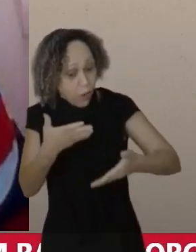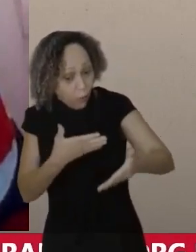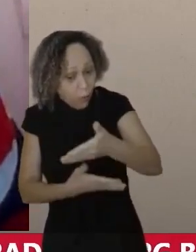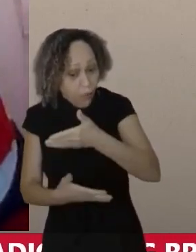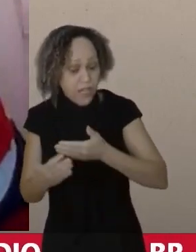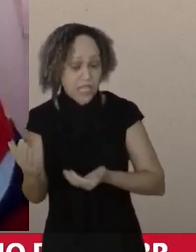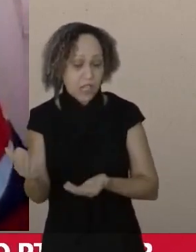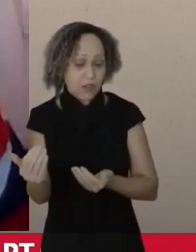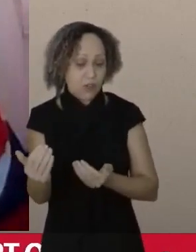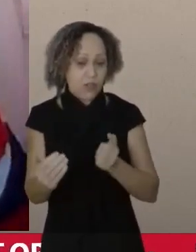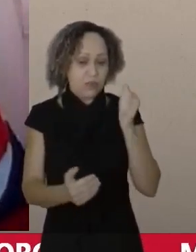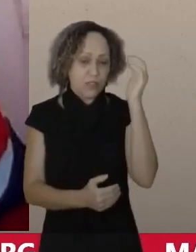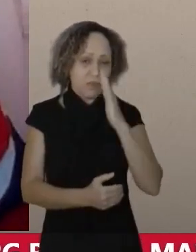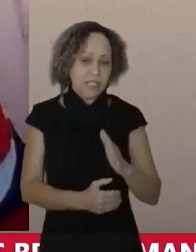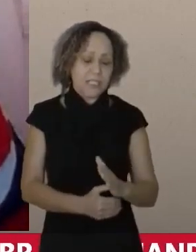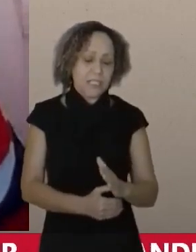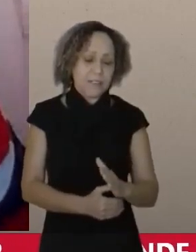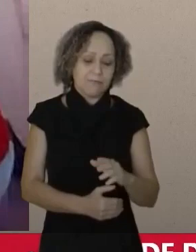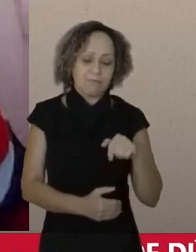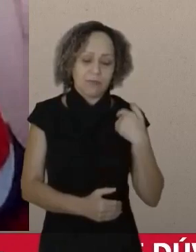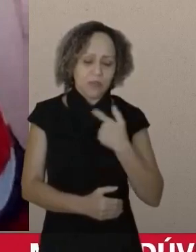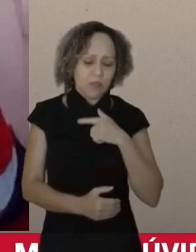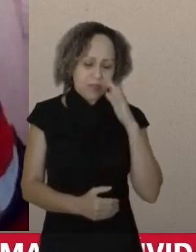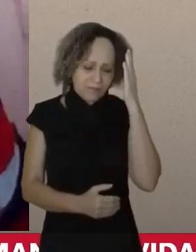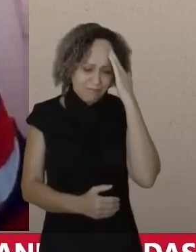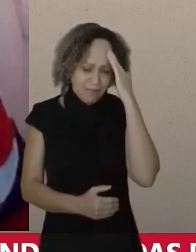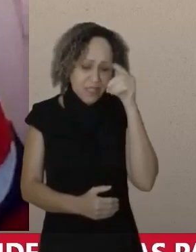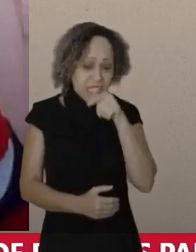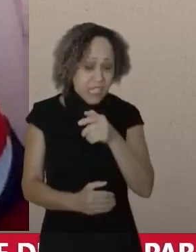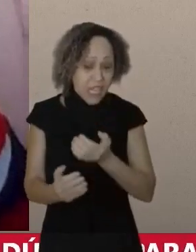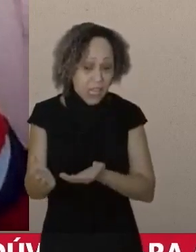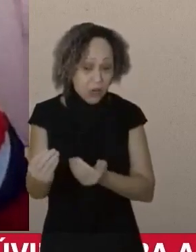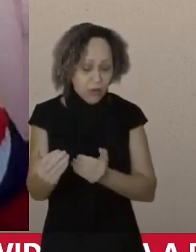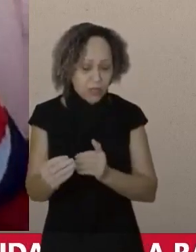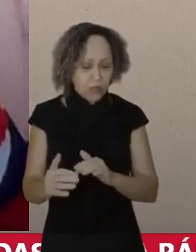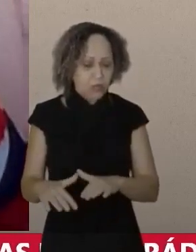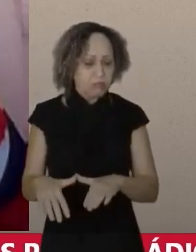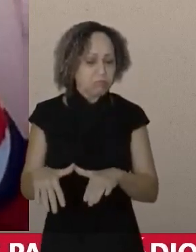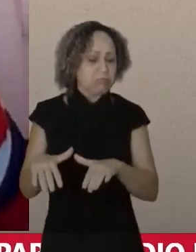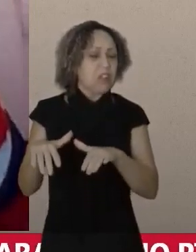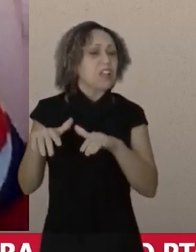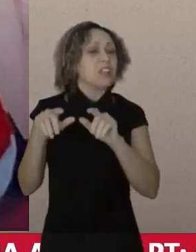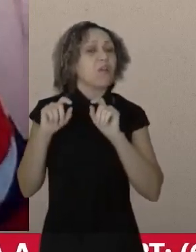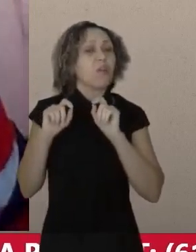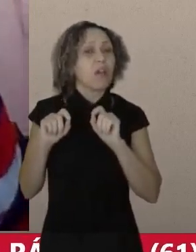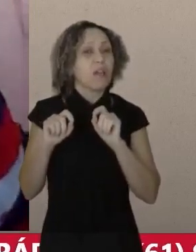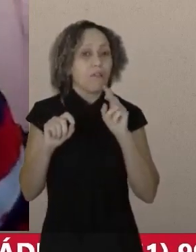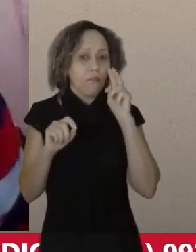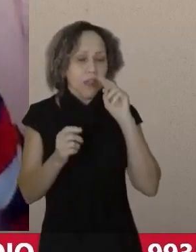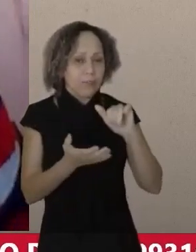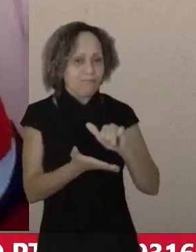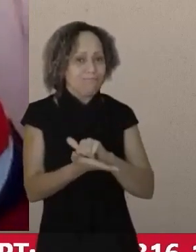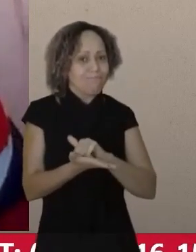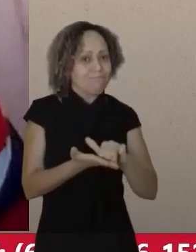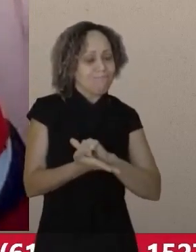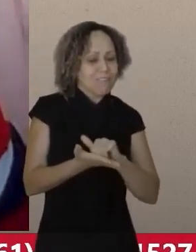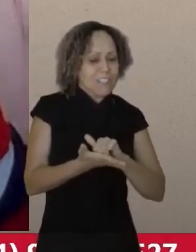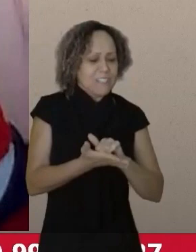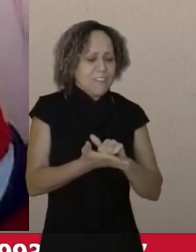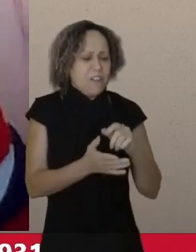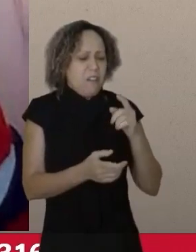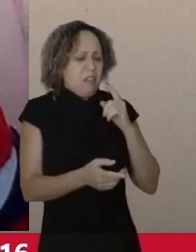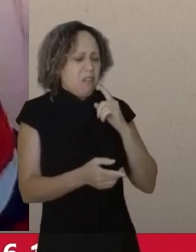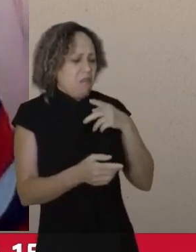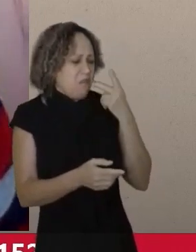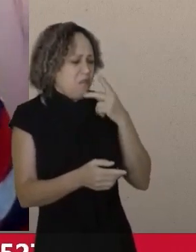nós entendemos que essa juventude que cresceu vendo a Lava Jato difamar os nossos